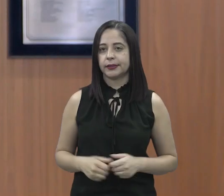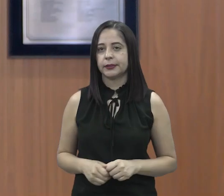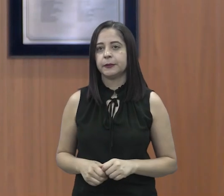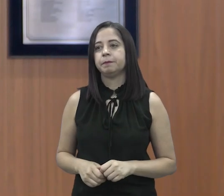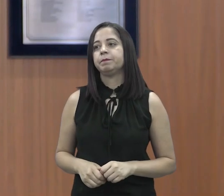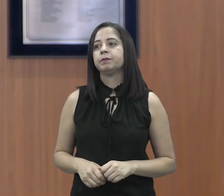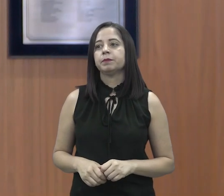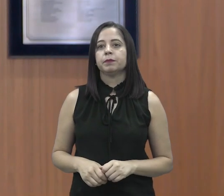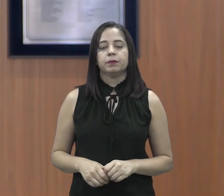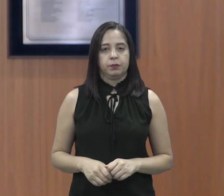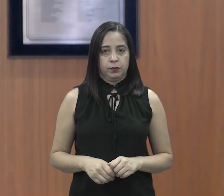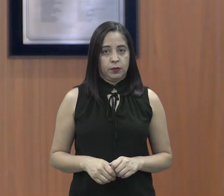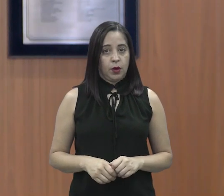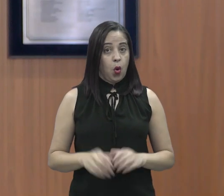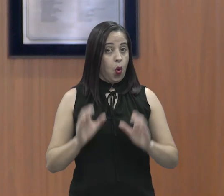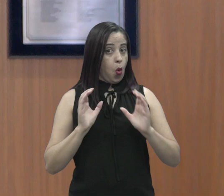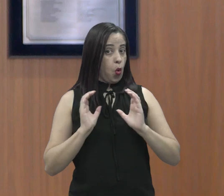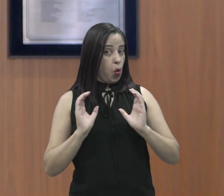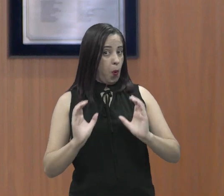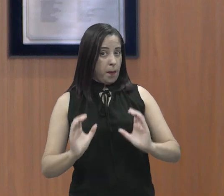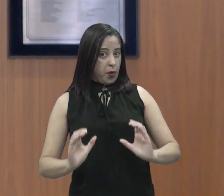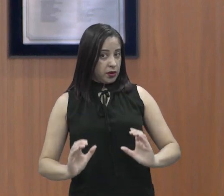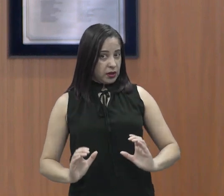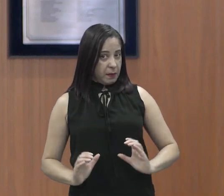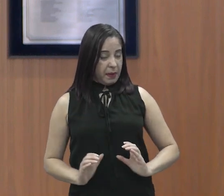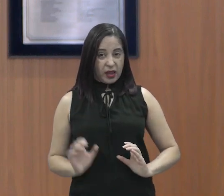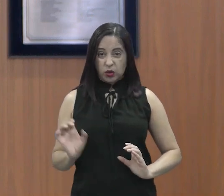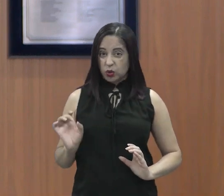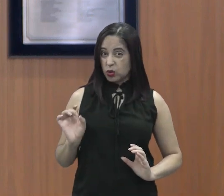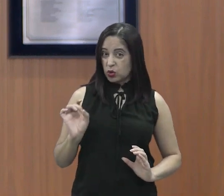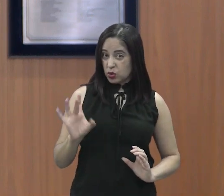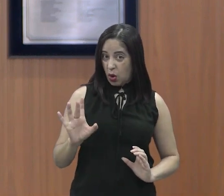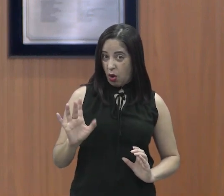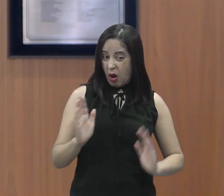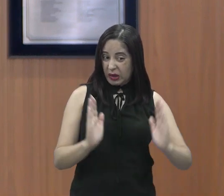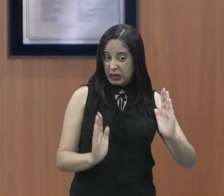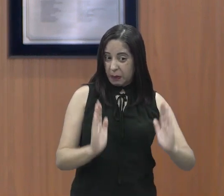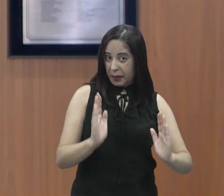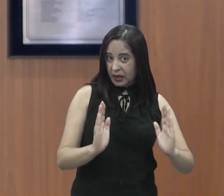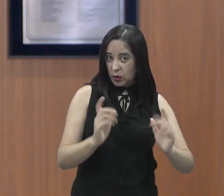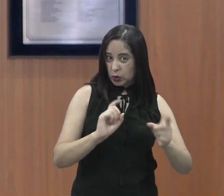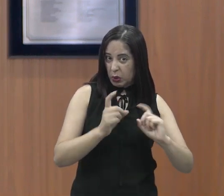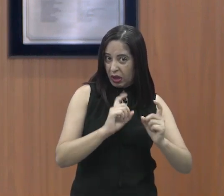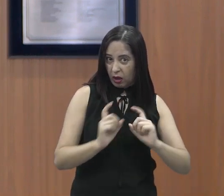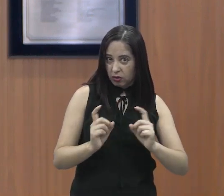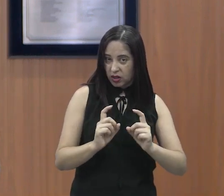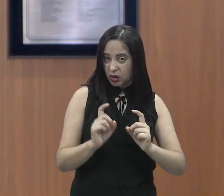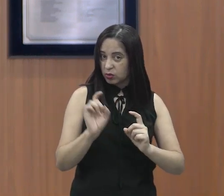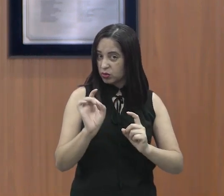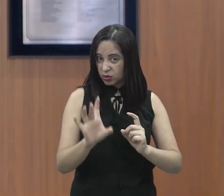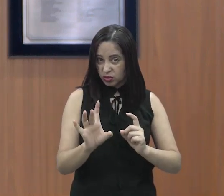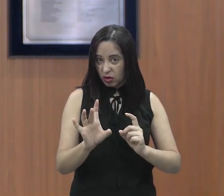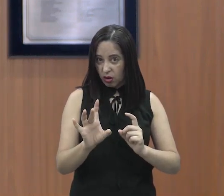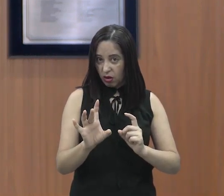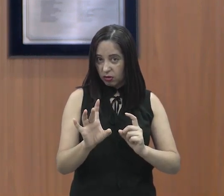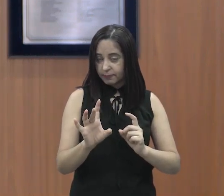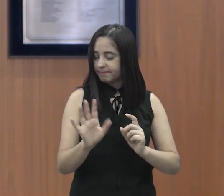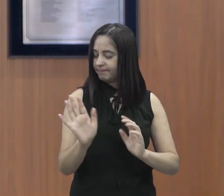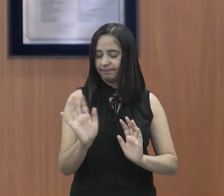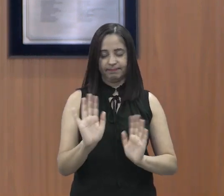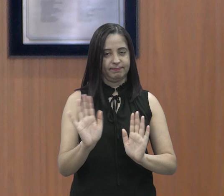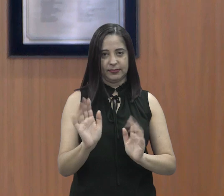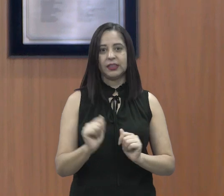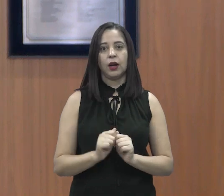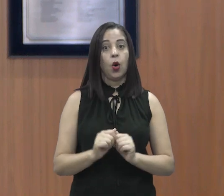E o decoro parlamentar não se limita somente ao comportamento do vereador durante as sessões do plenário ou